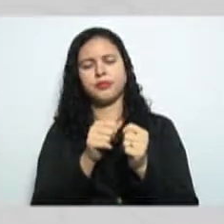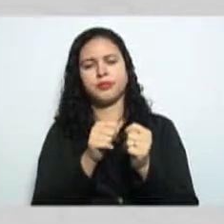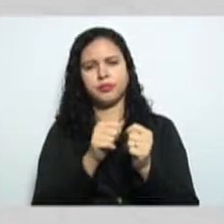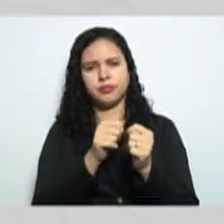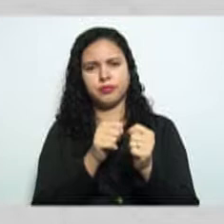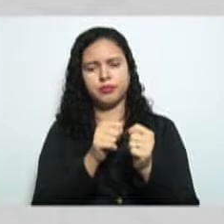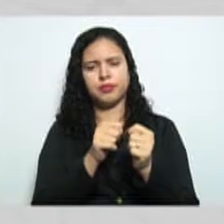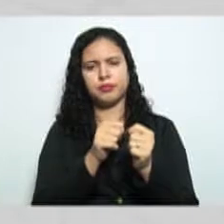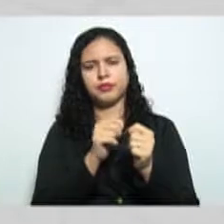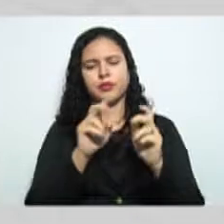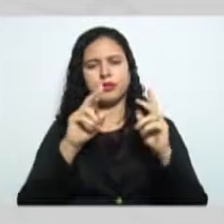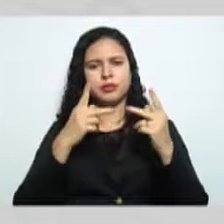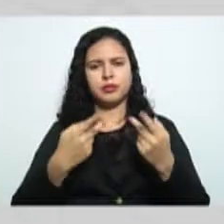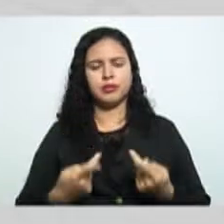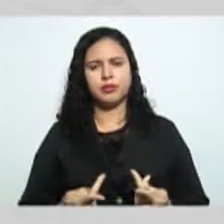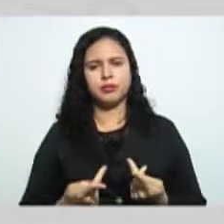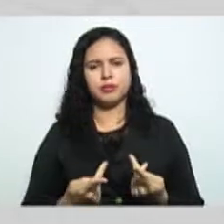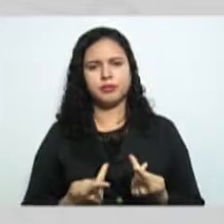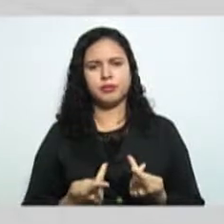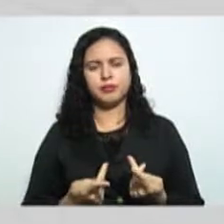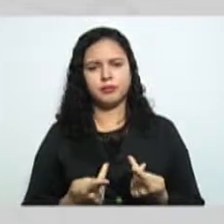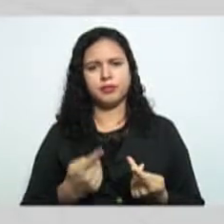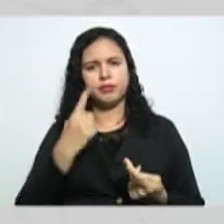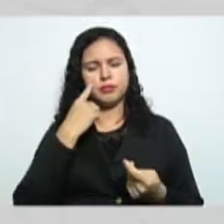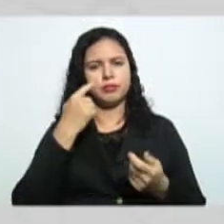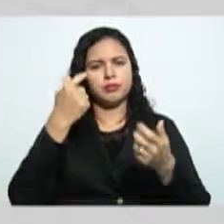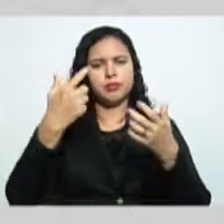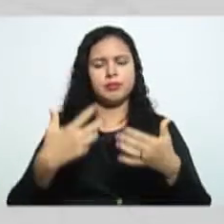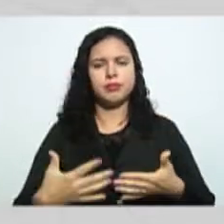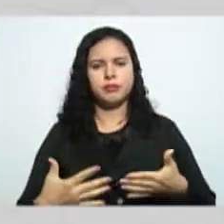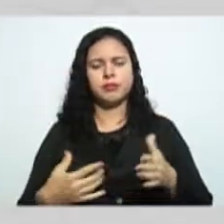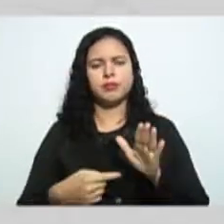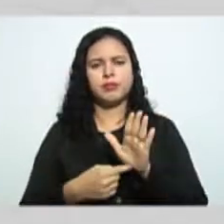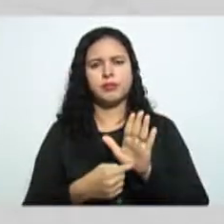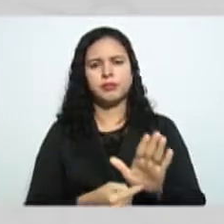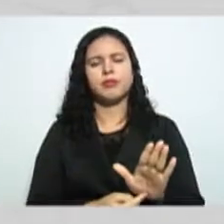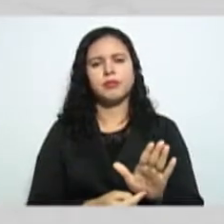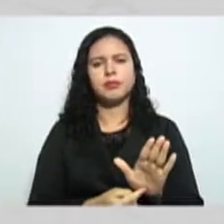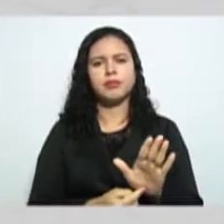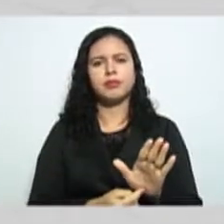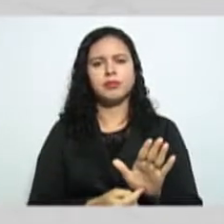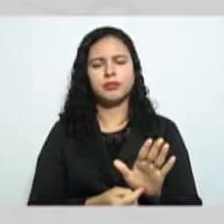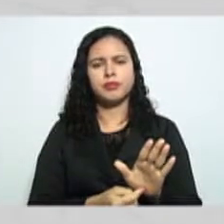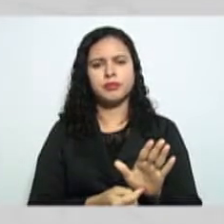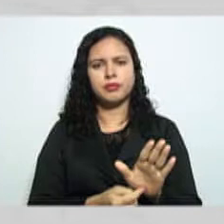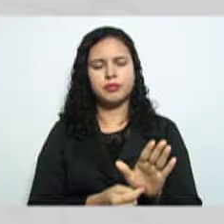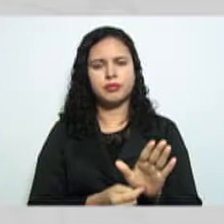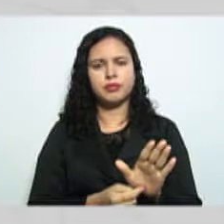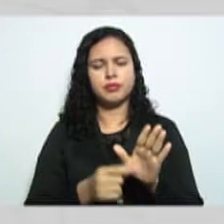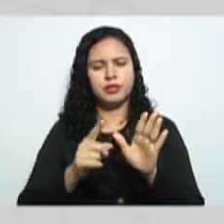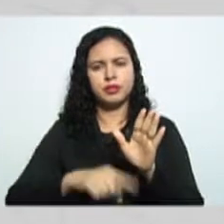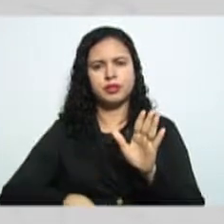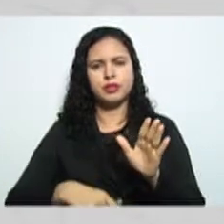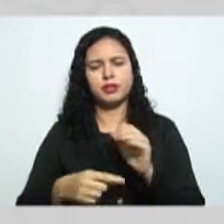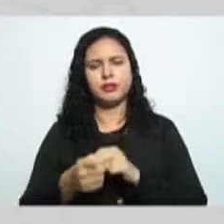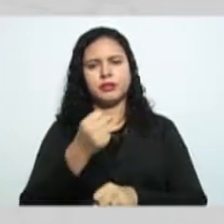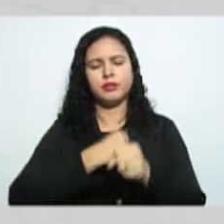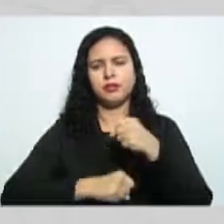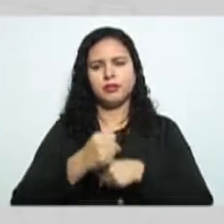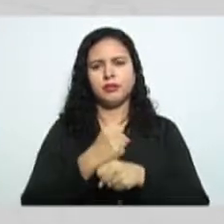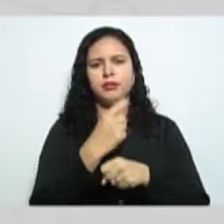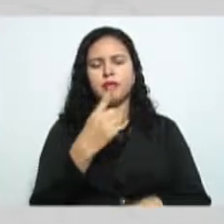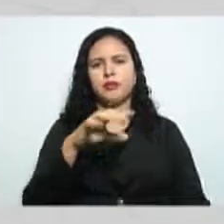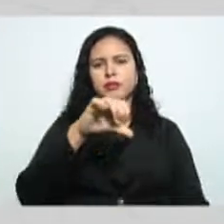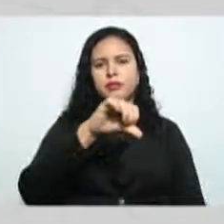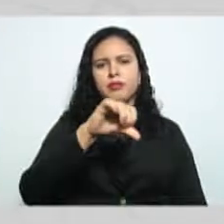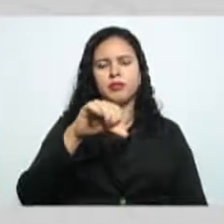desenvolvimento humano, como a gente está vendo nessa imagem, que mostra a nossa realidade da década de 1991 e no ano de